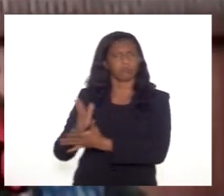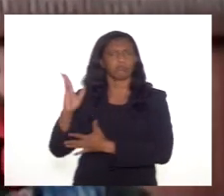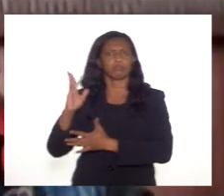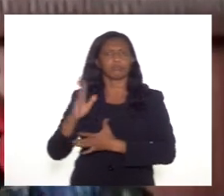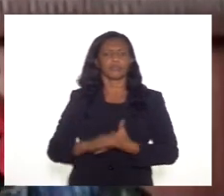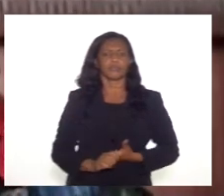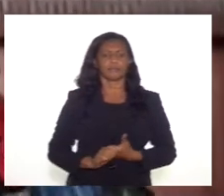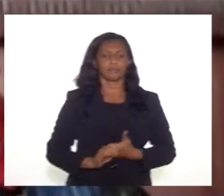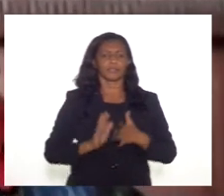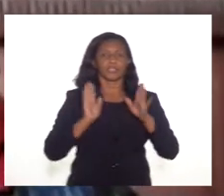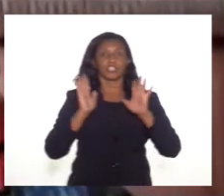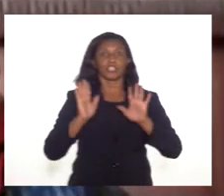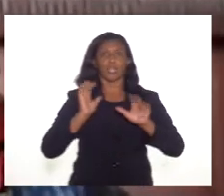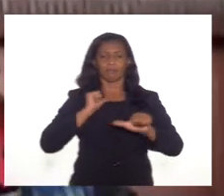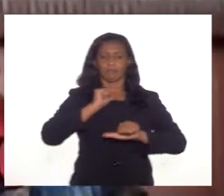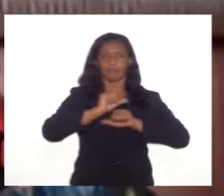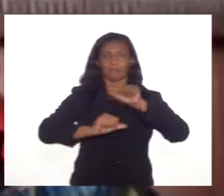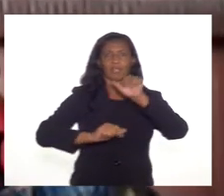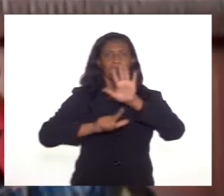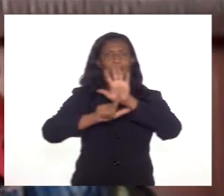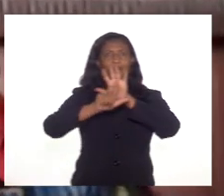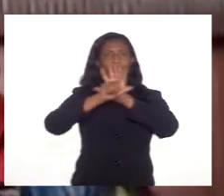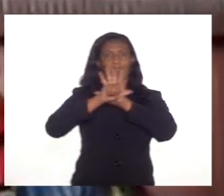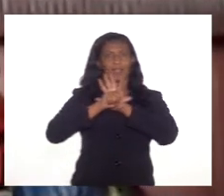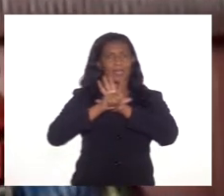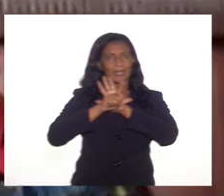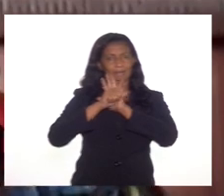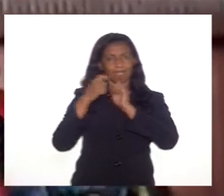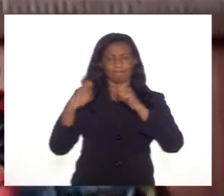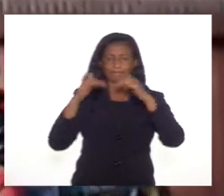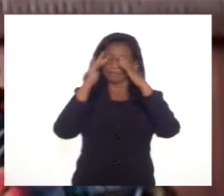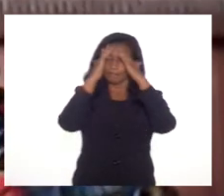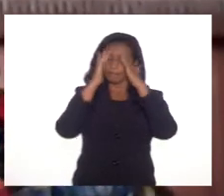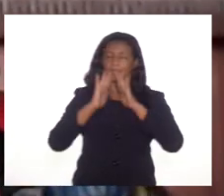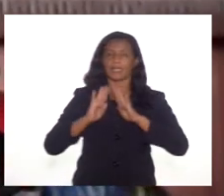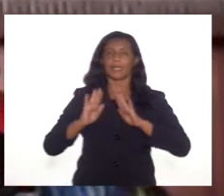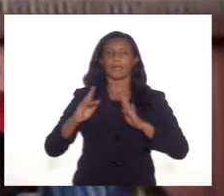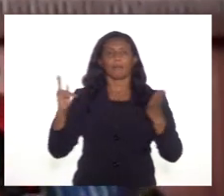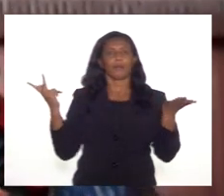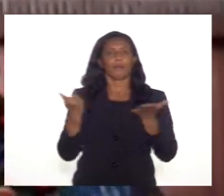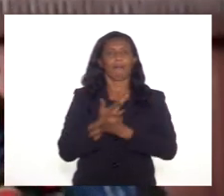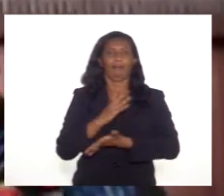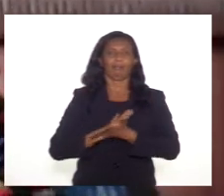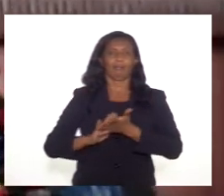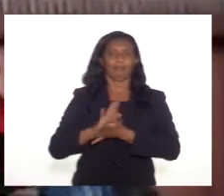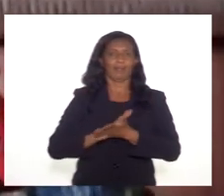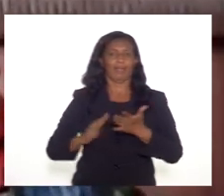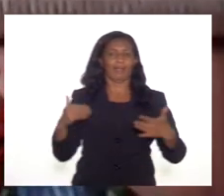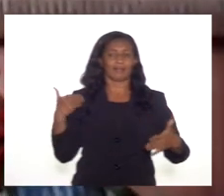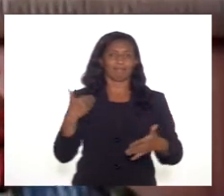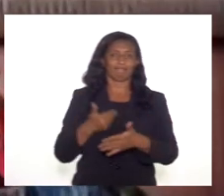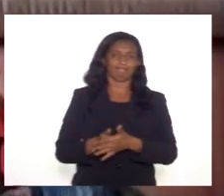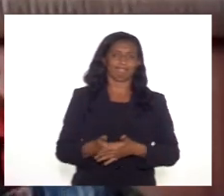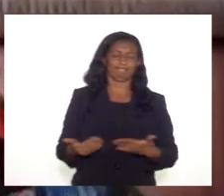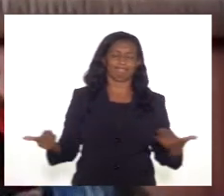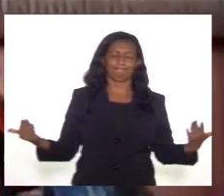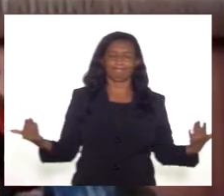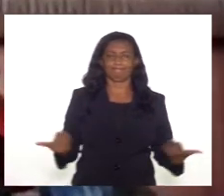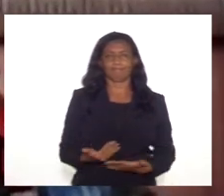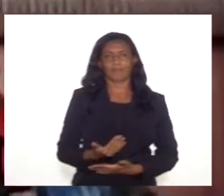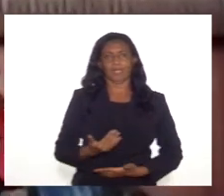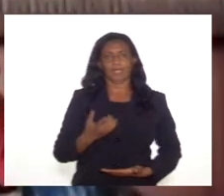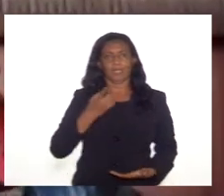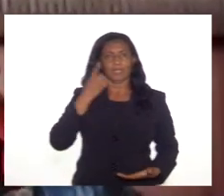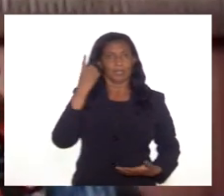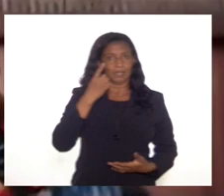que já viraram lei, que precisam ser cumpridos e não aconteceram até agora. A deputada Marta Rocha de forma muito